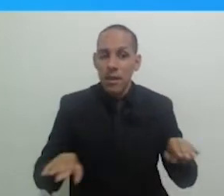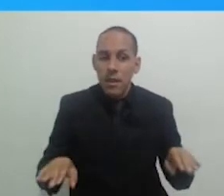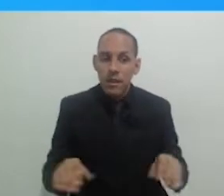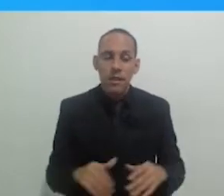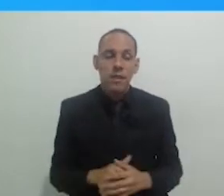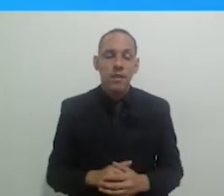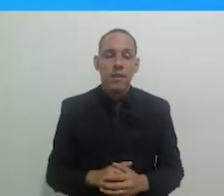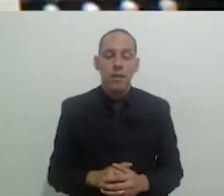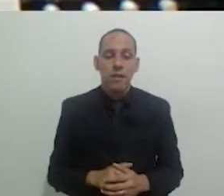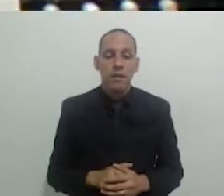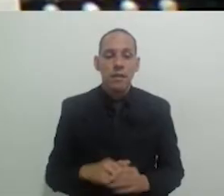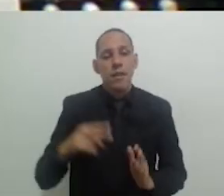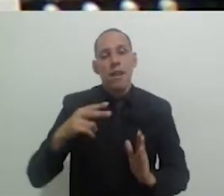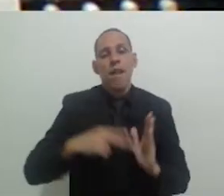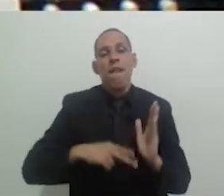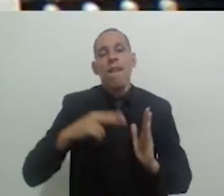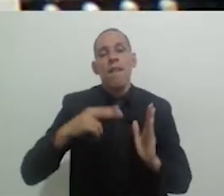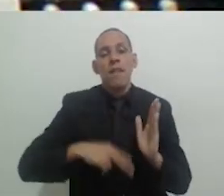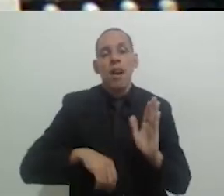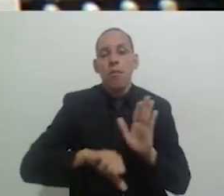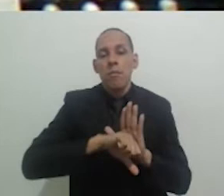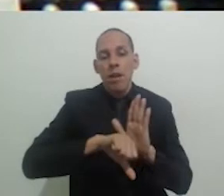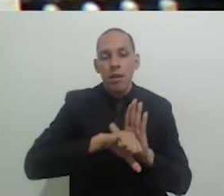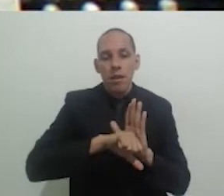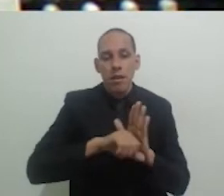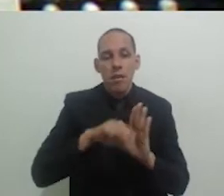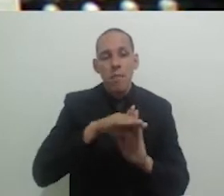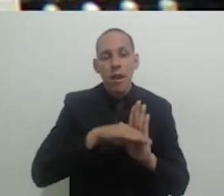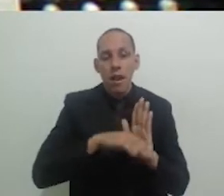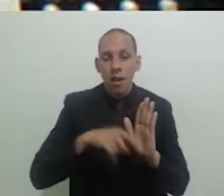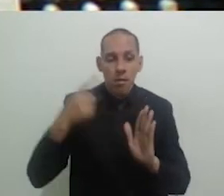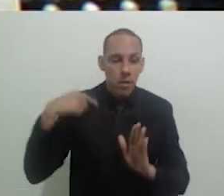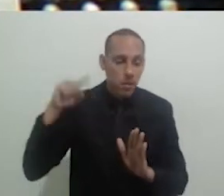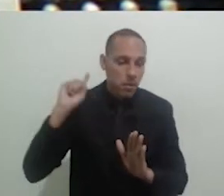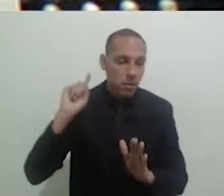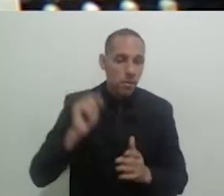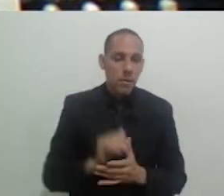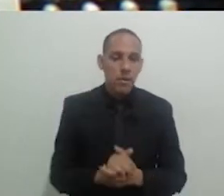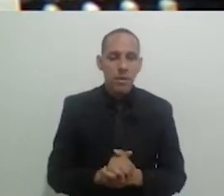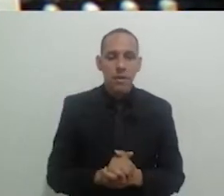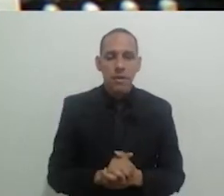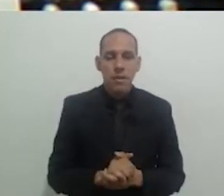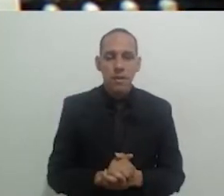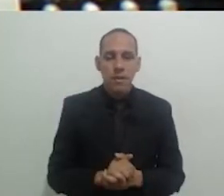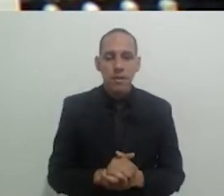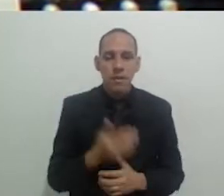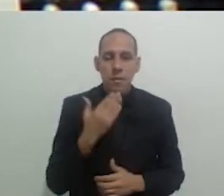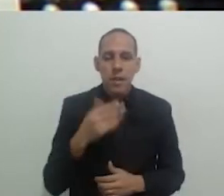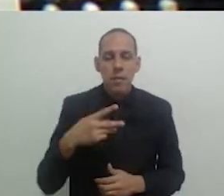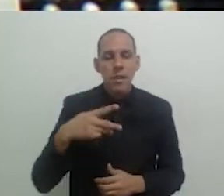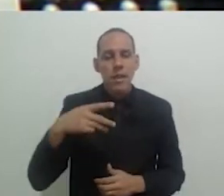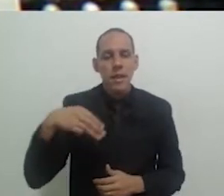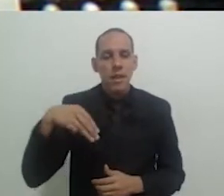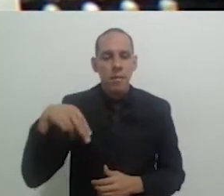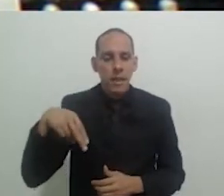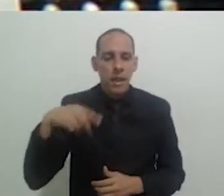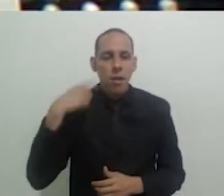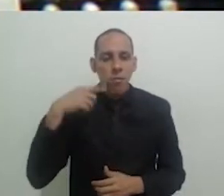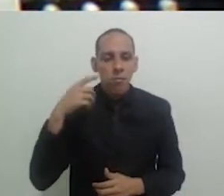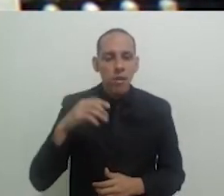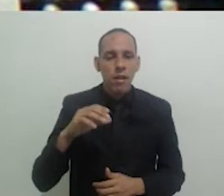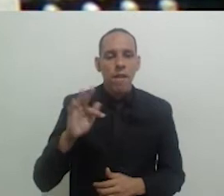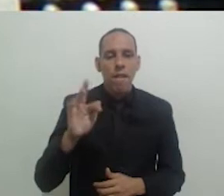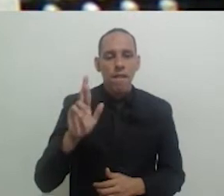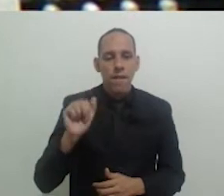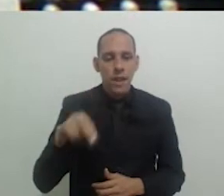Revisão criminal, a pauta anterior, revisão criminal. Requerente TMN, advogado Francisco das Chagas Medeiros, requerido da